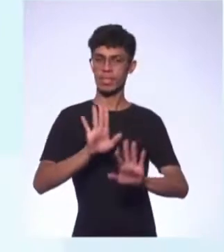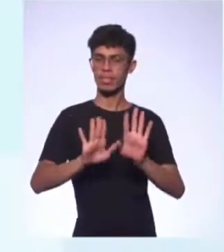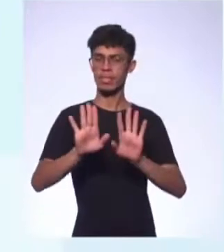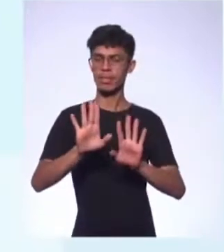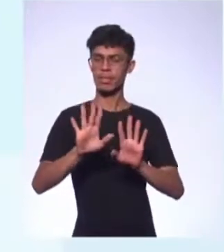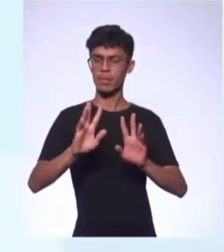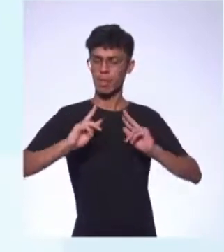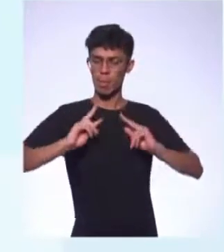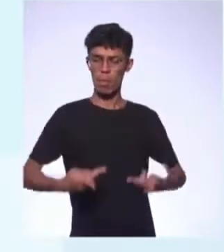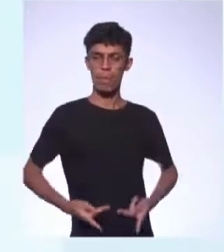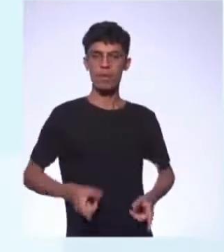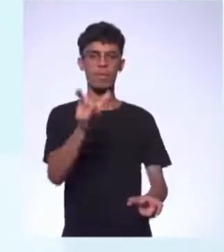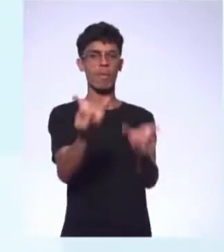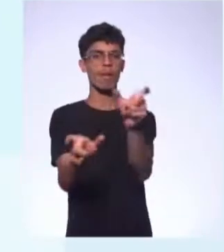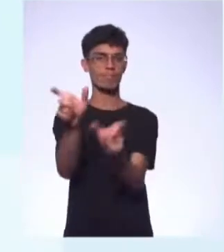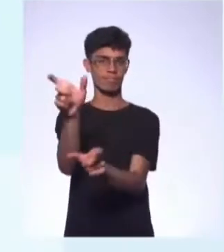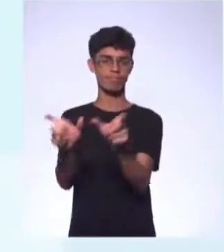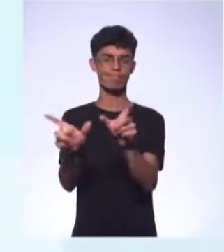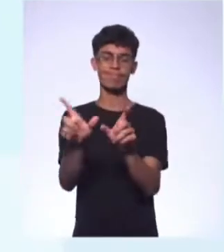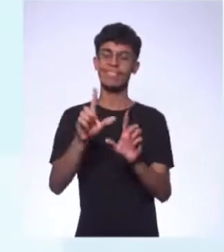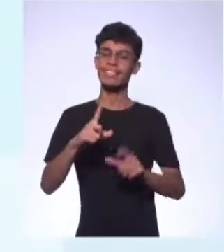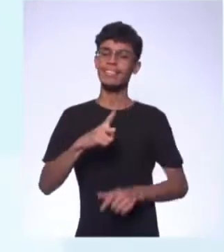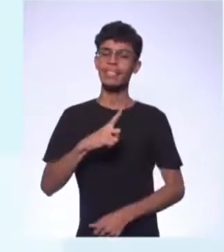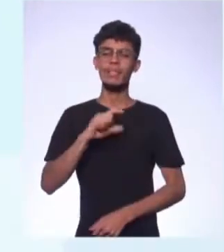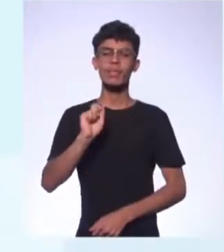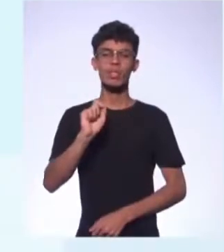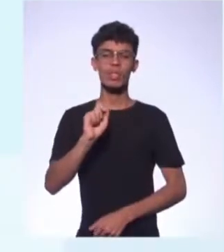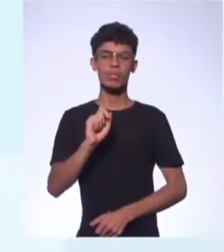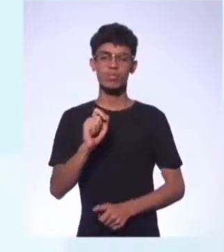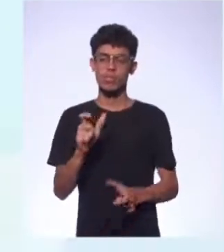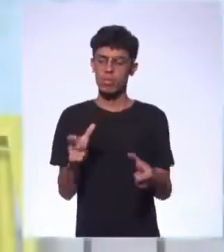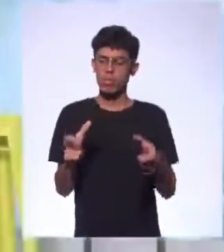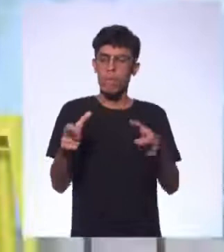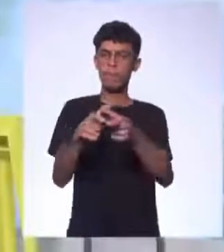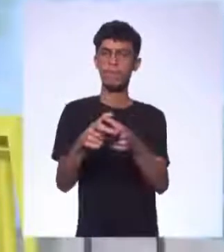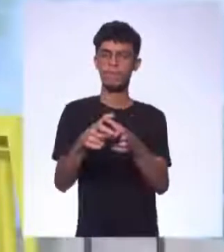seres humanos existe uma pequena quantidade de